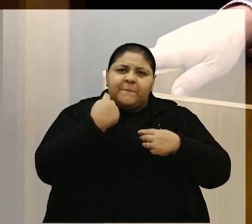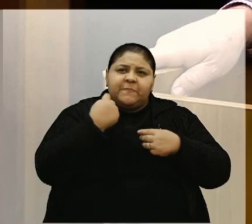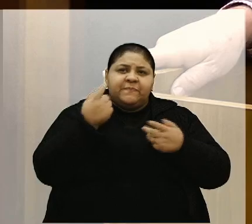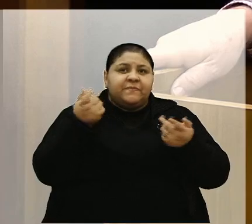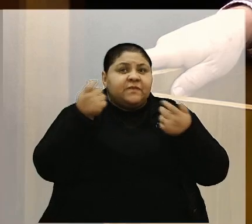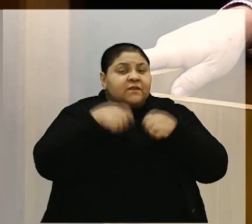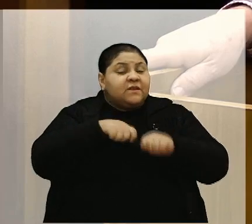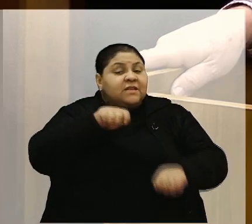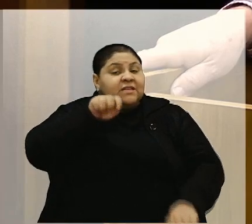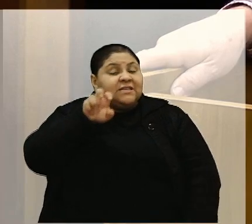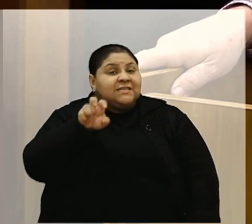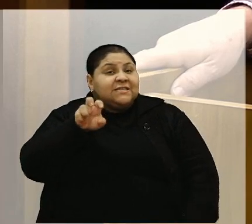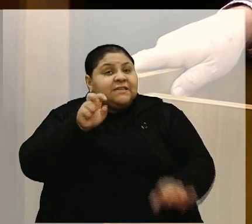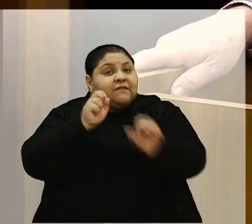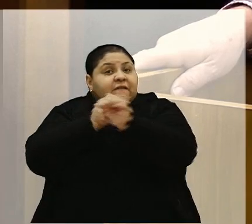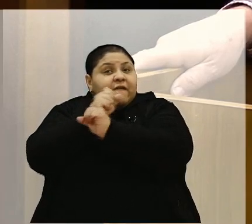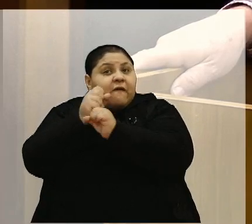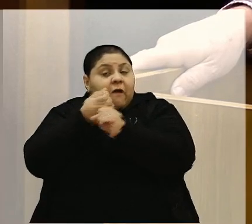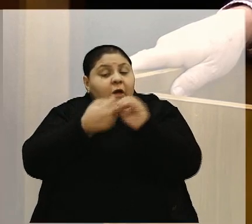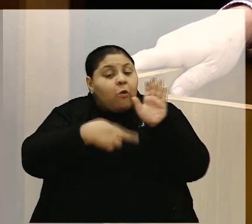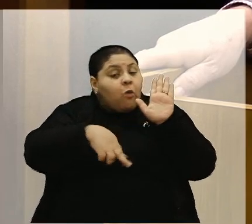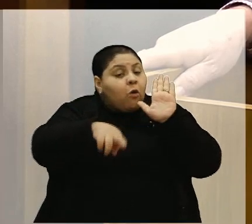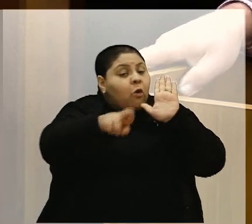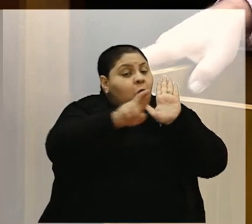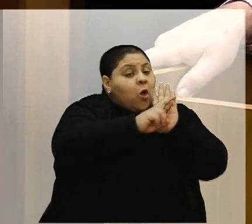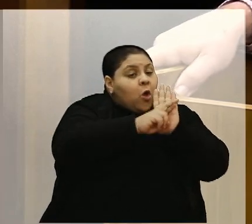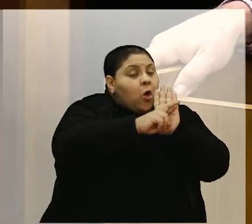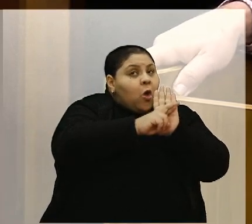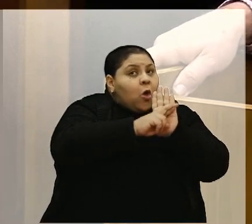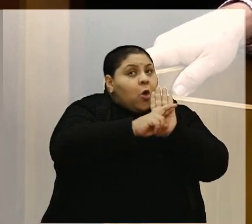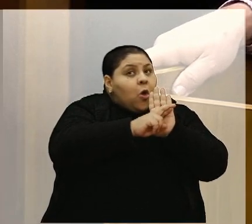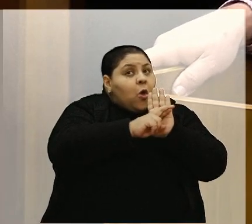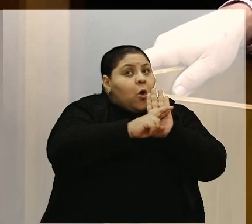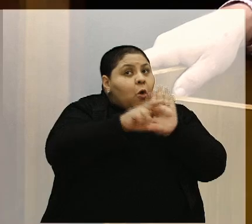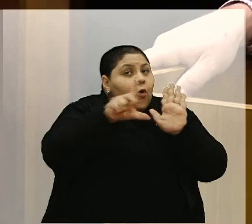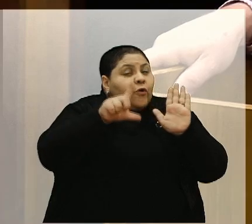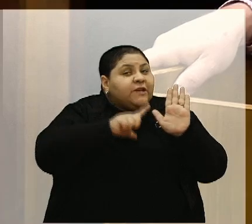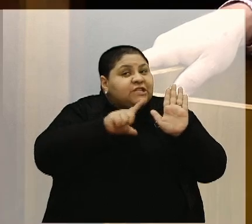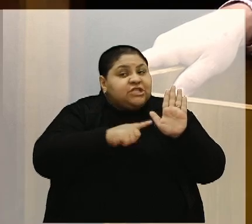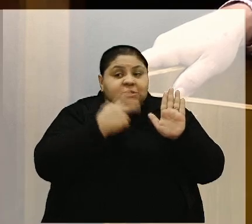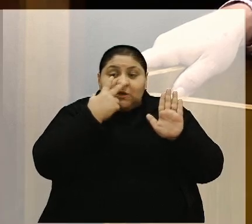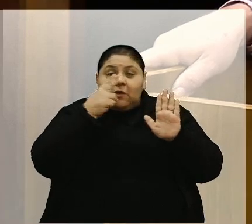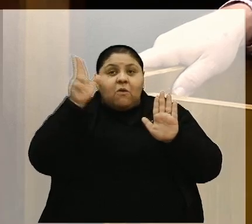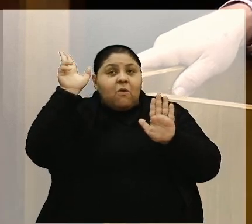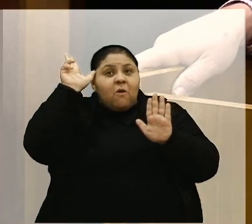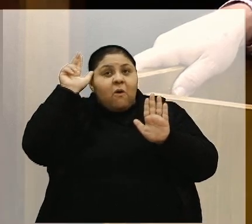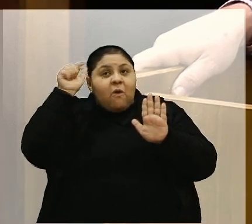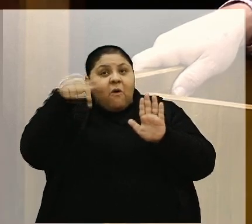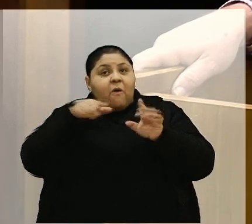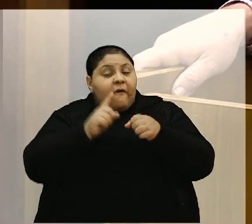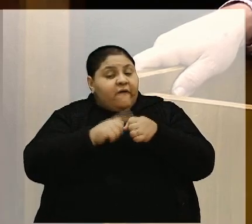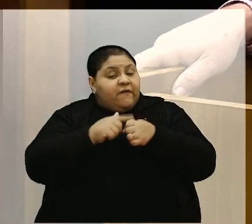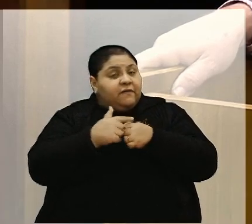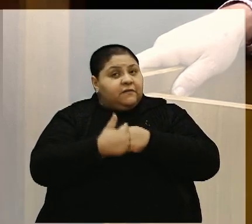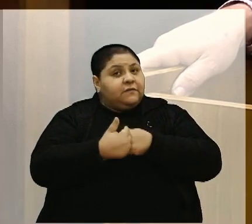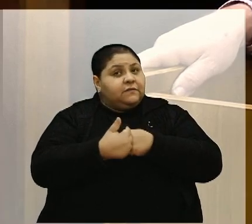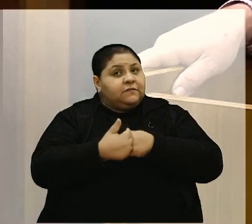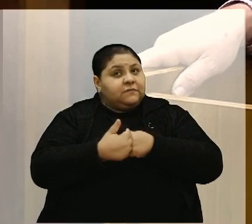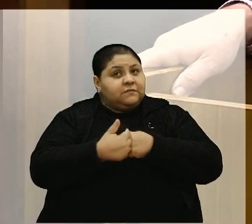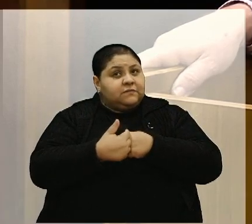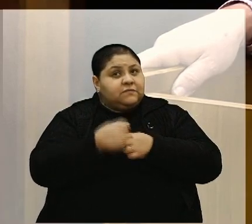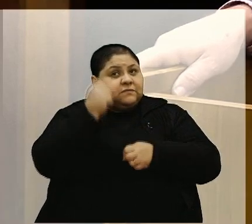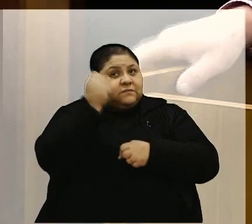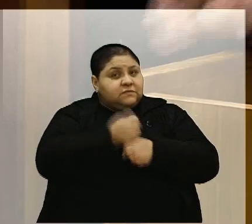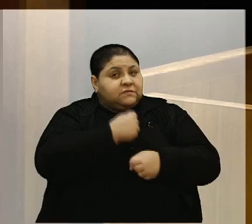Precisa 5 anos para recuperar aquilo que tínhamos no mês de abril na nossa cidade. 5 anos. As